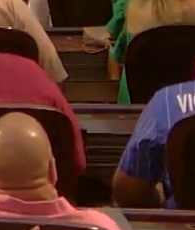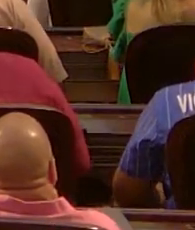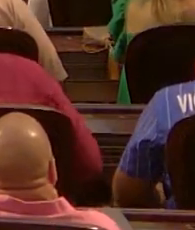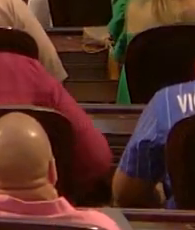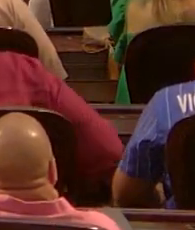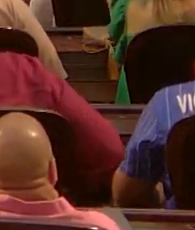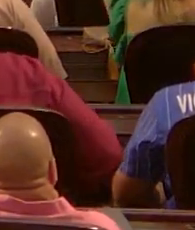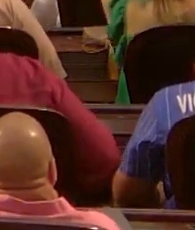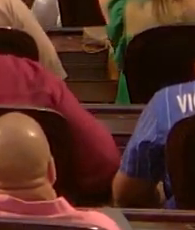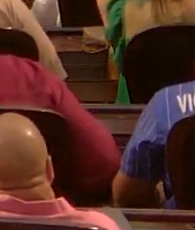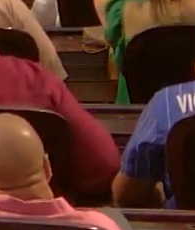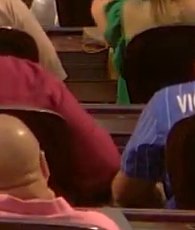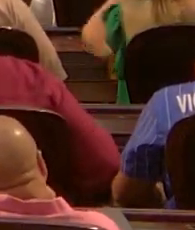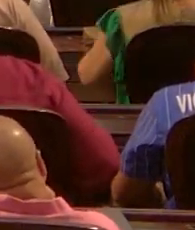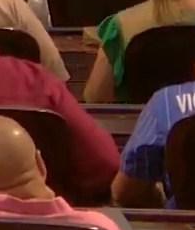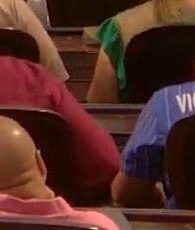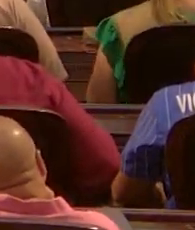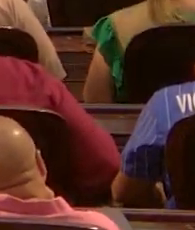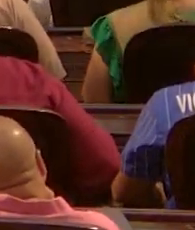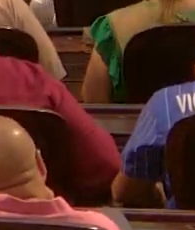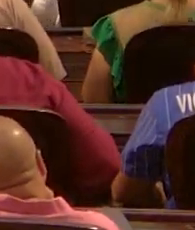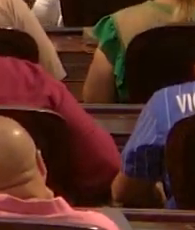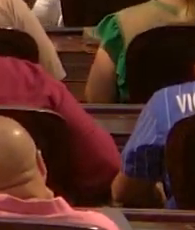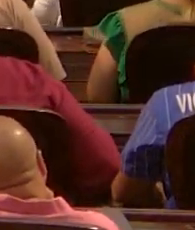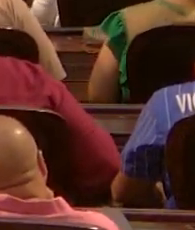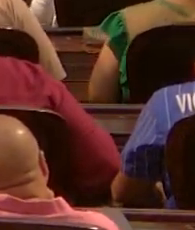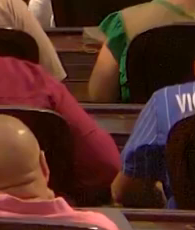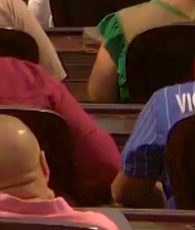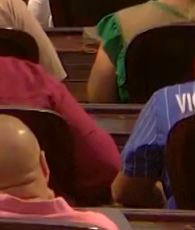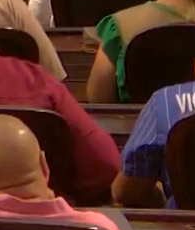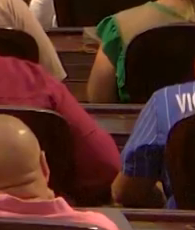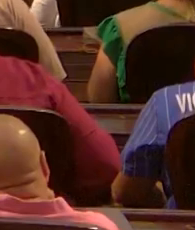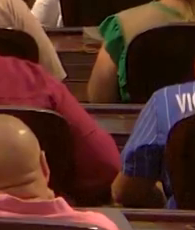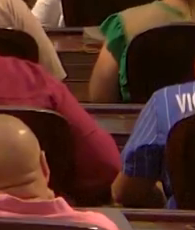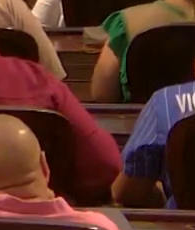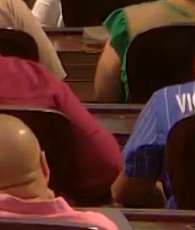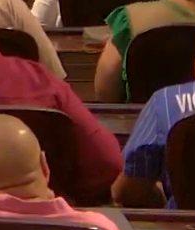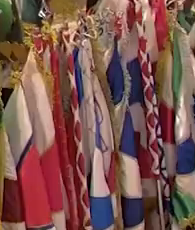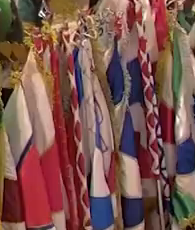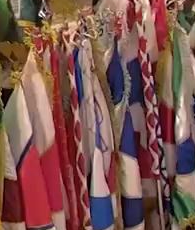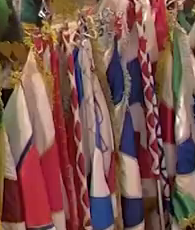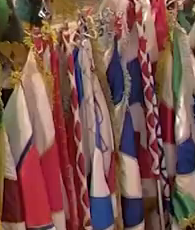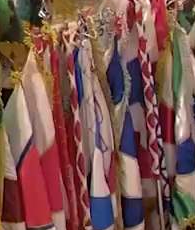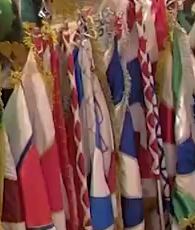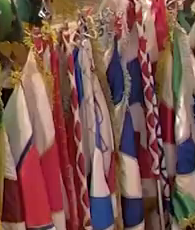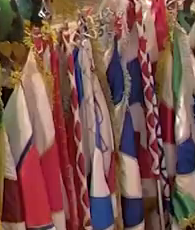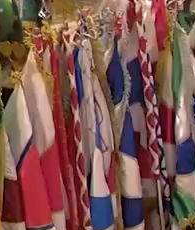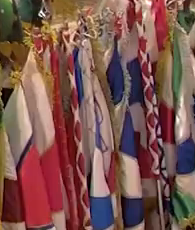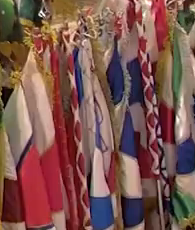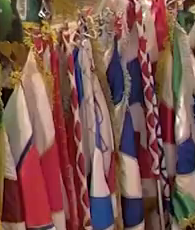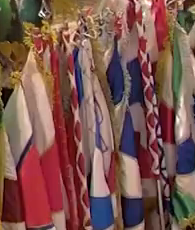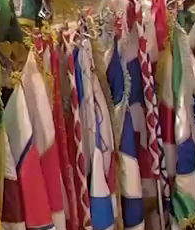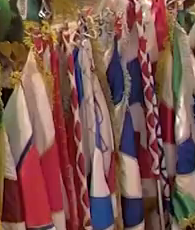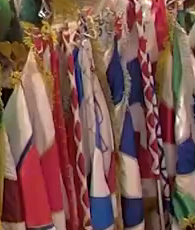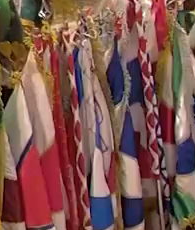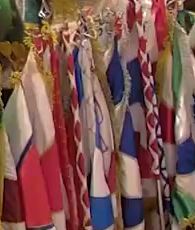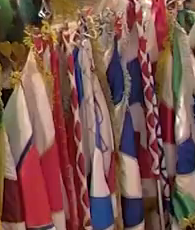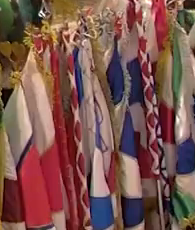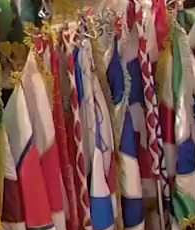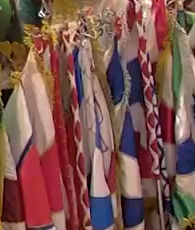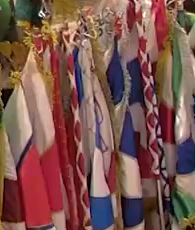independência, correndo seu razão, ao longe de soldados e